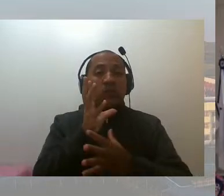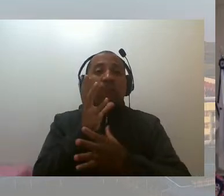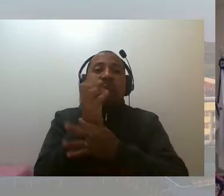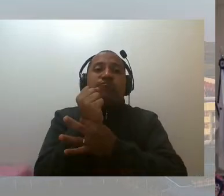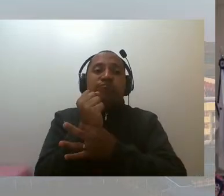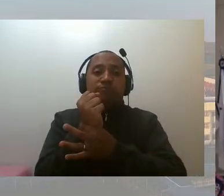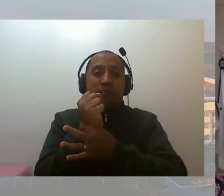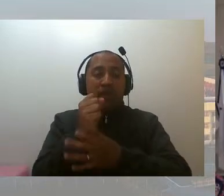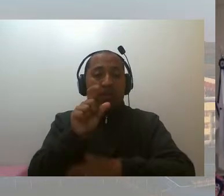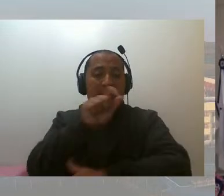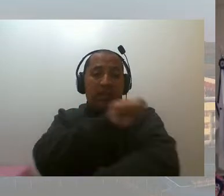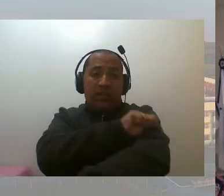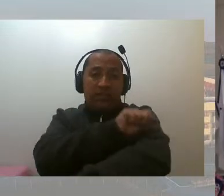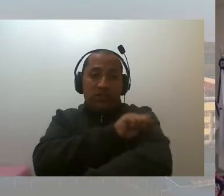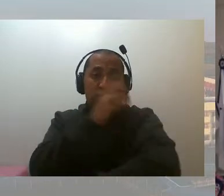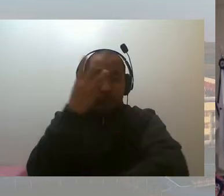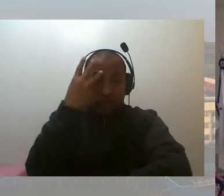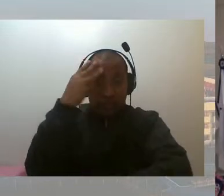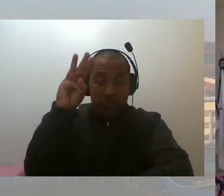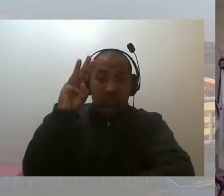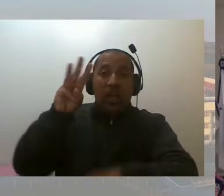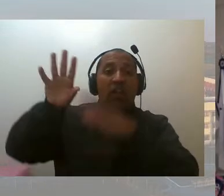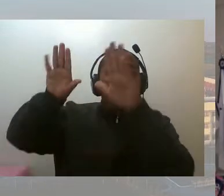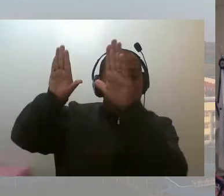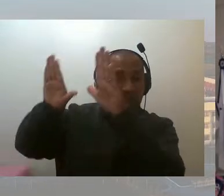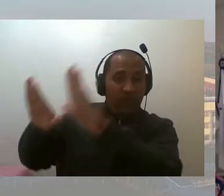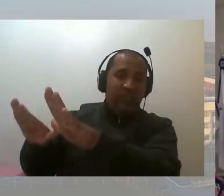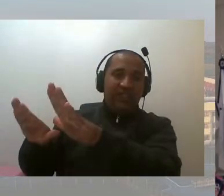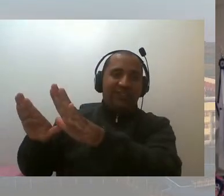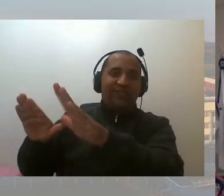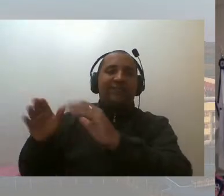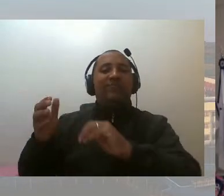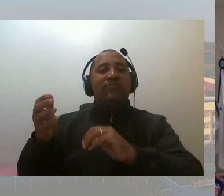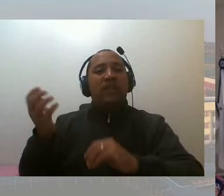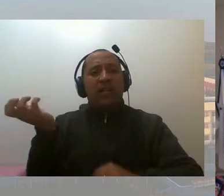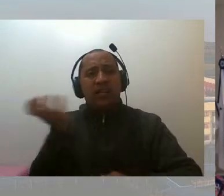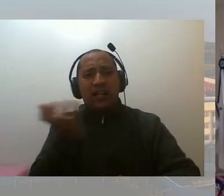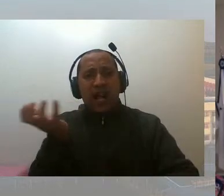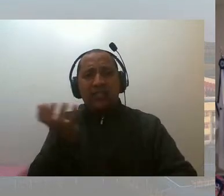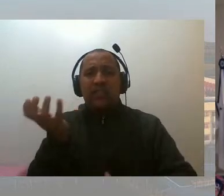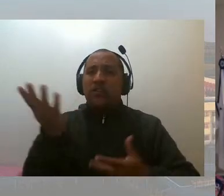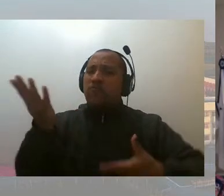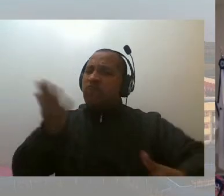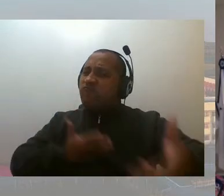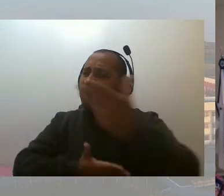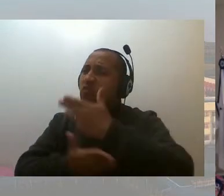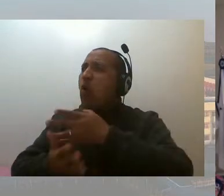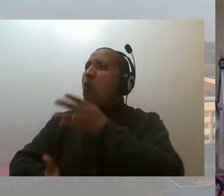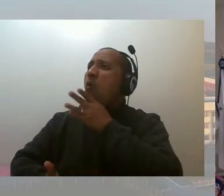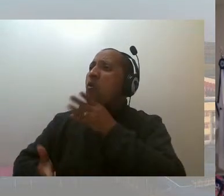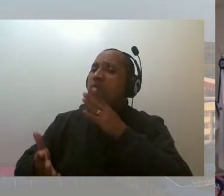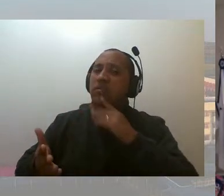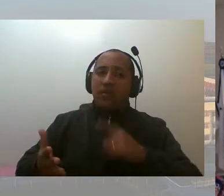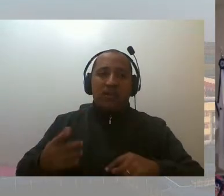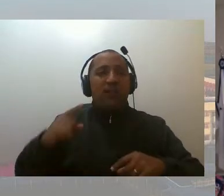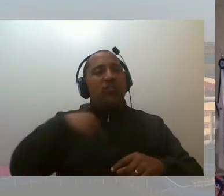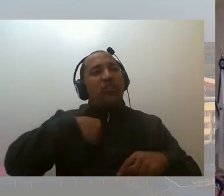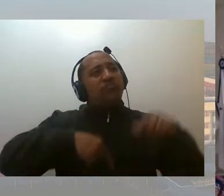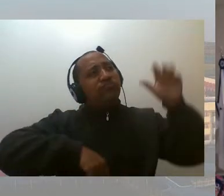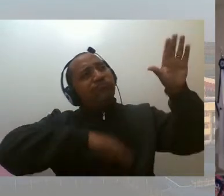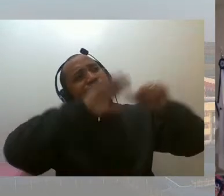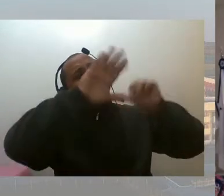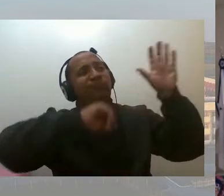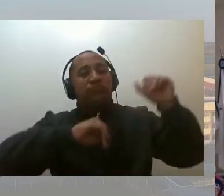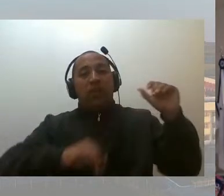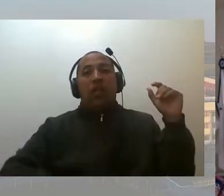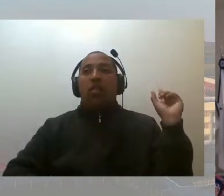que vão nesses 3 dias possam ficar em Caçapava, fazer a integração, se conhecer, enfim, porque a gente faz o chamado bate e